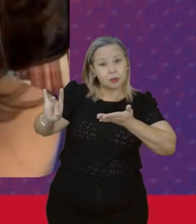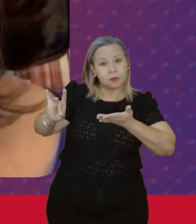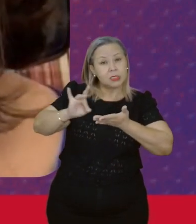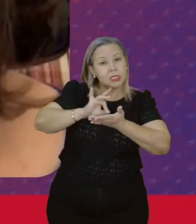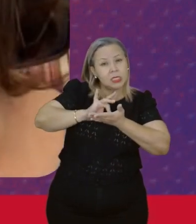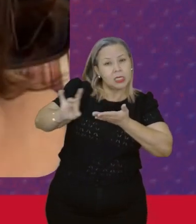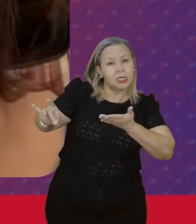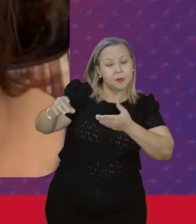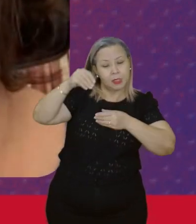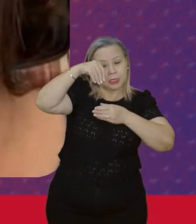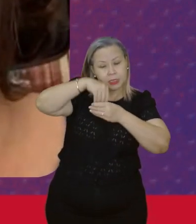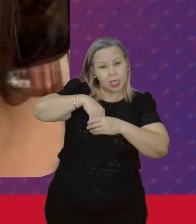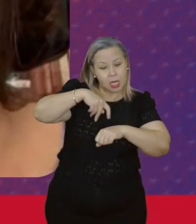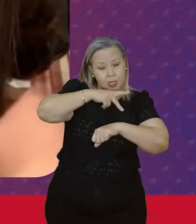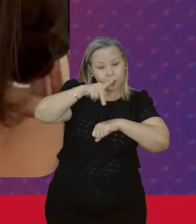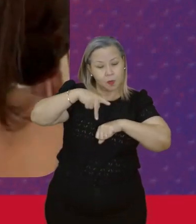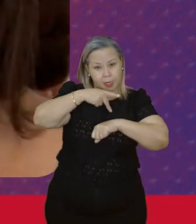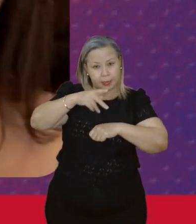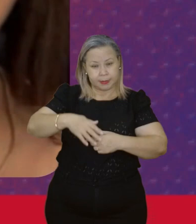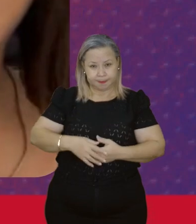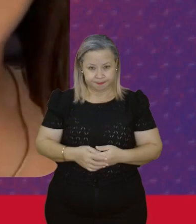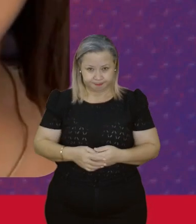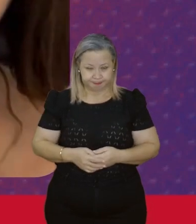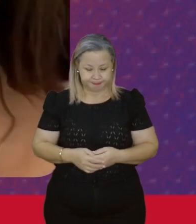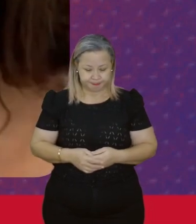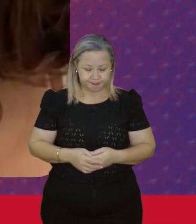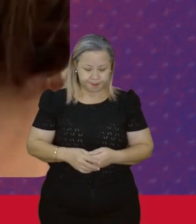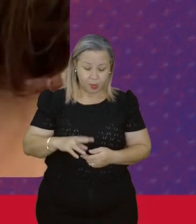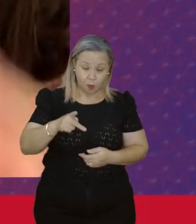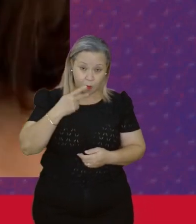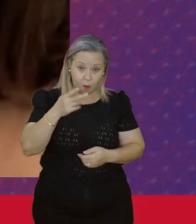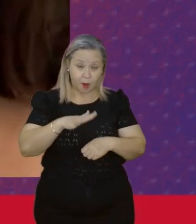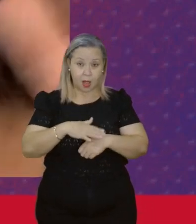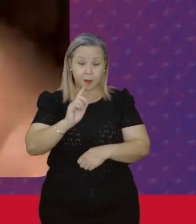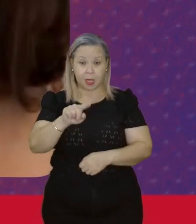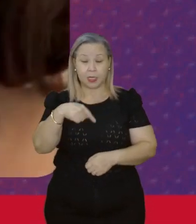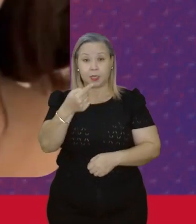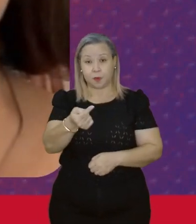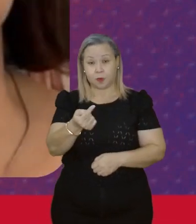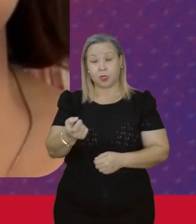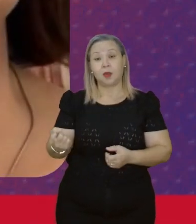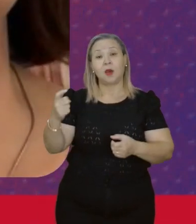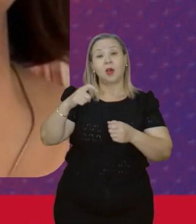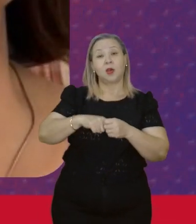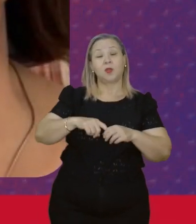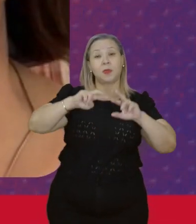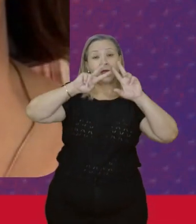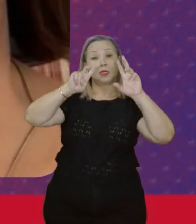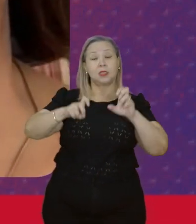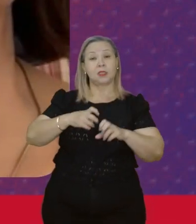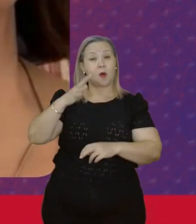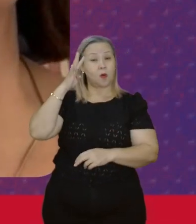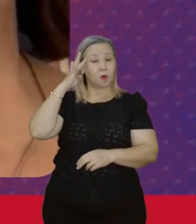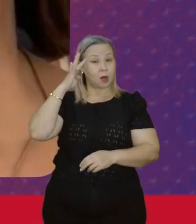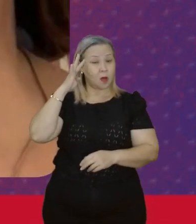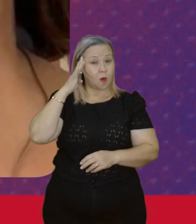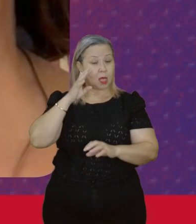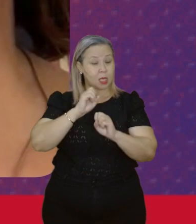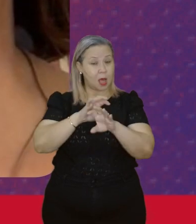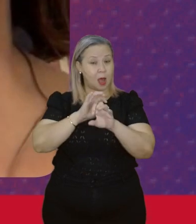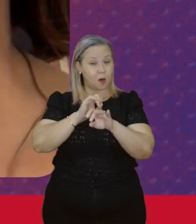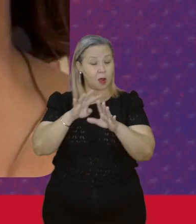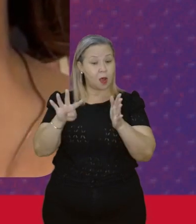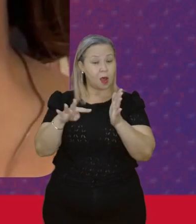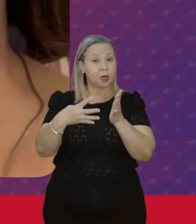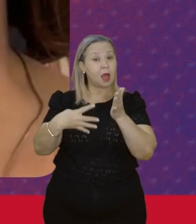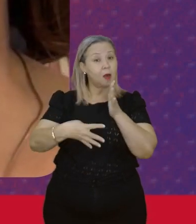inimigas internas do país. Eu já vou falar mais disso daqui a pouco e nós vamos retomar essa questão na quarta aula. Bem,